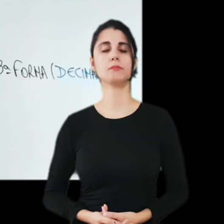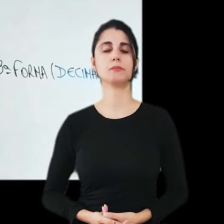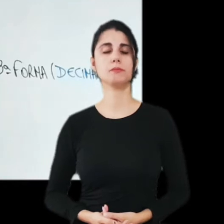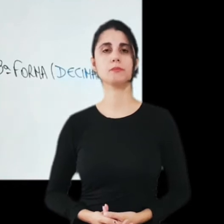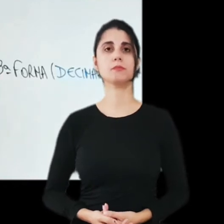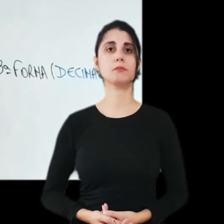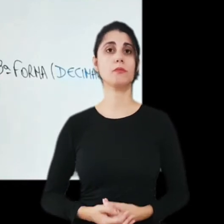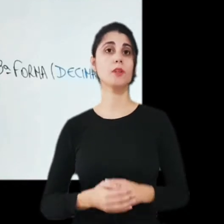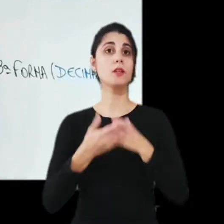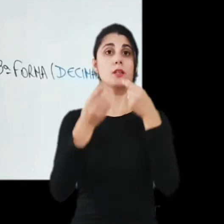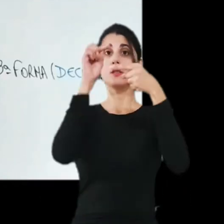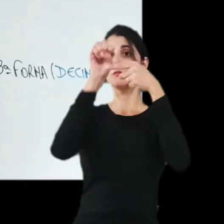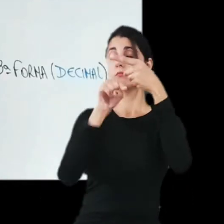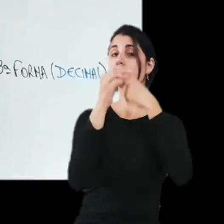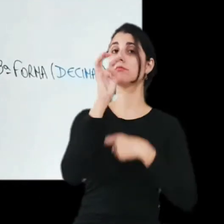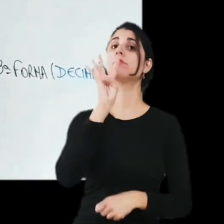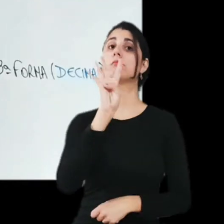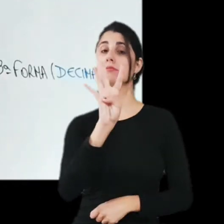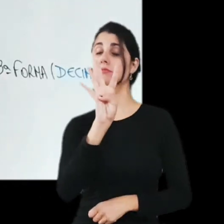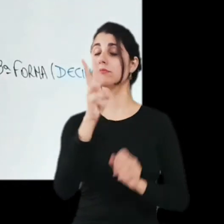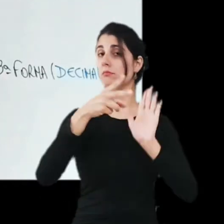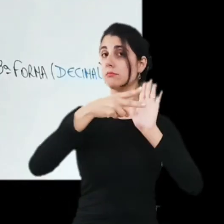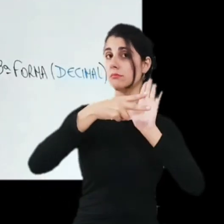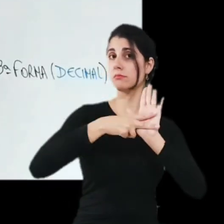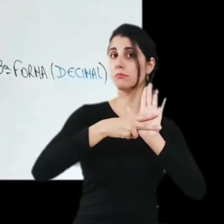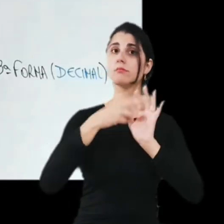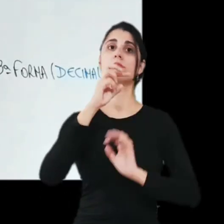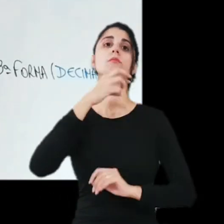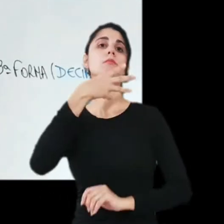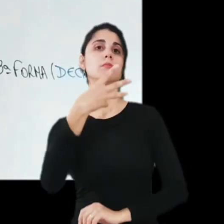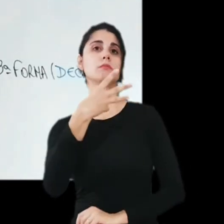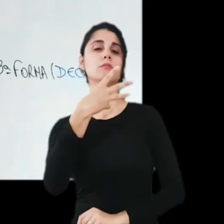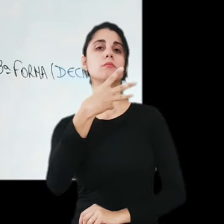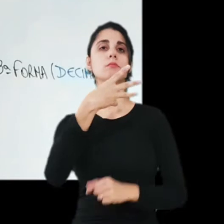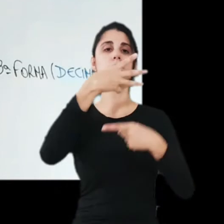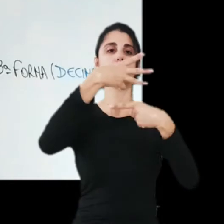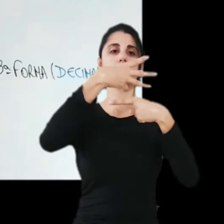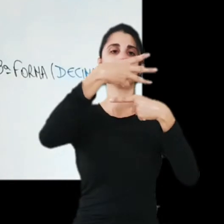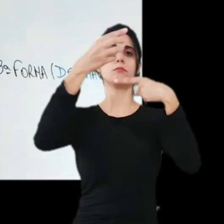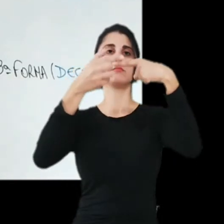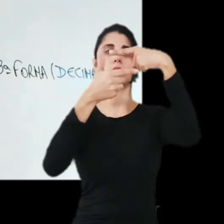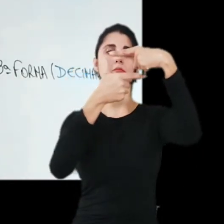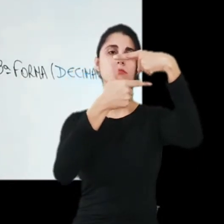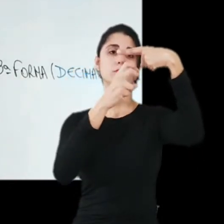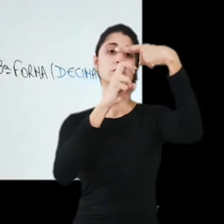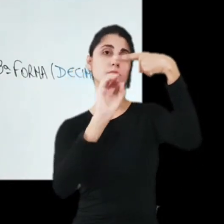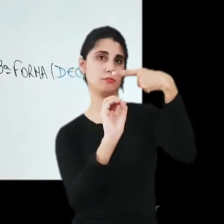denominador. Dividindo por 4, ficaria 3 por 250.